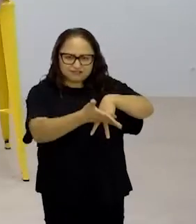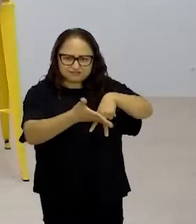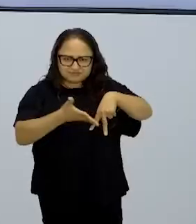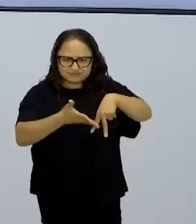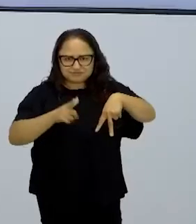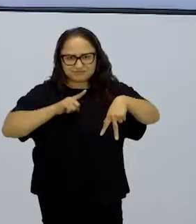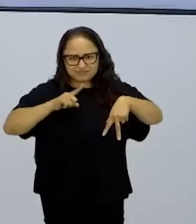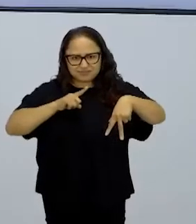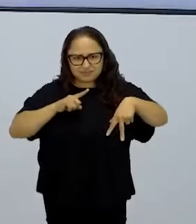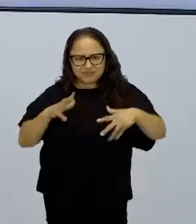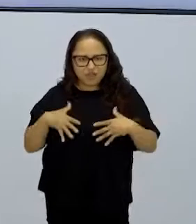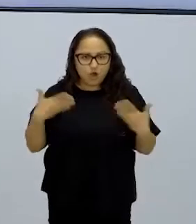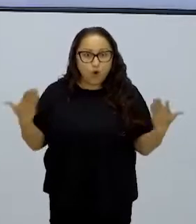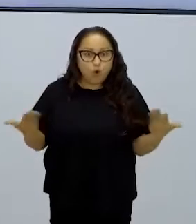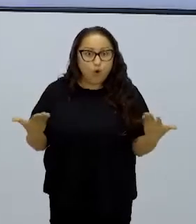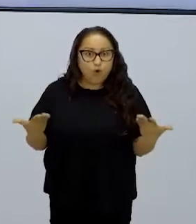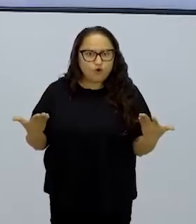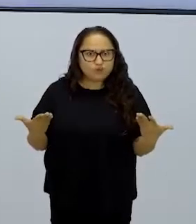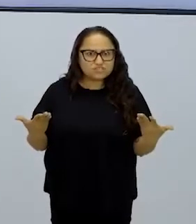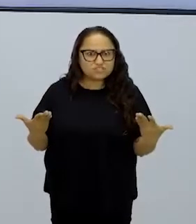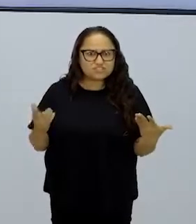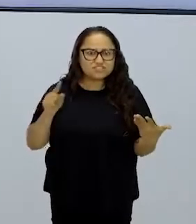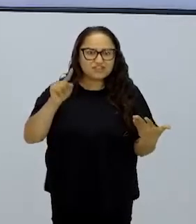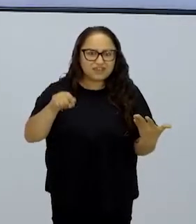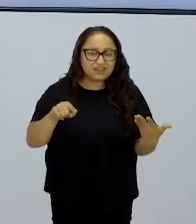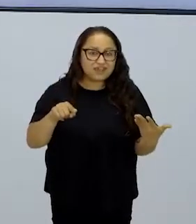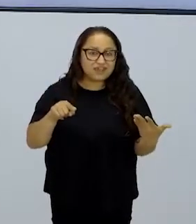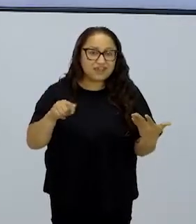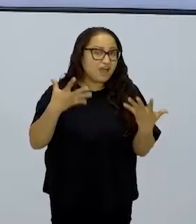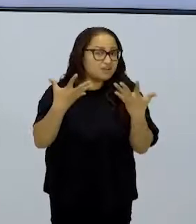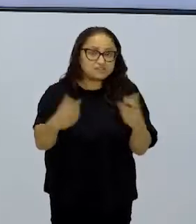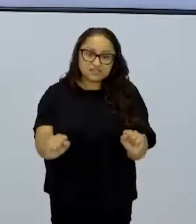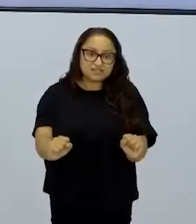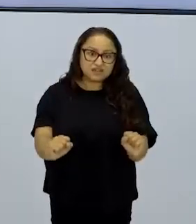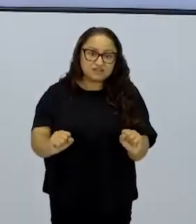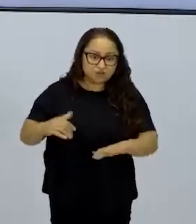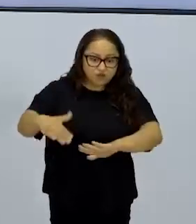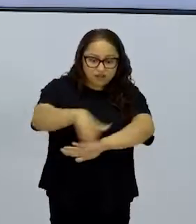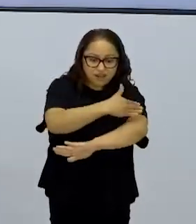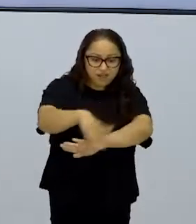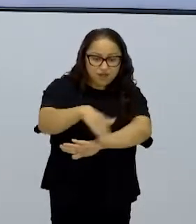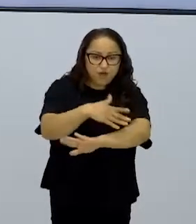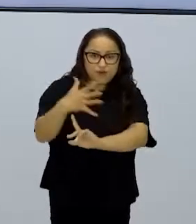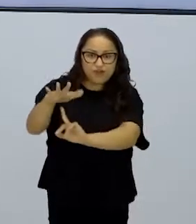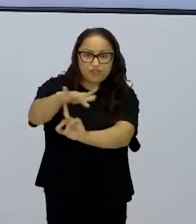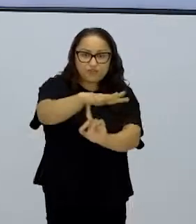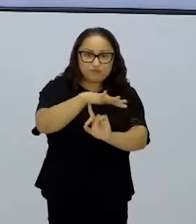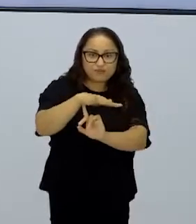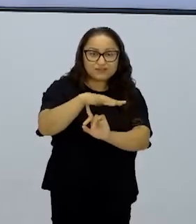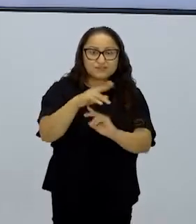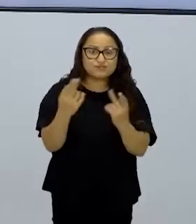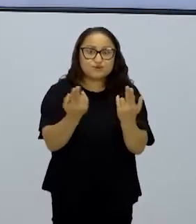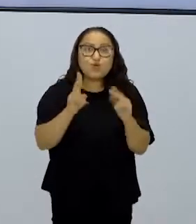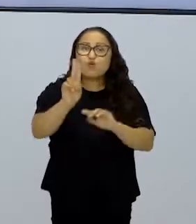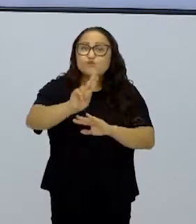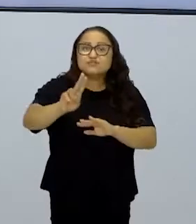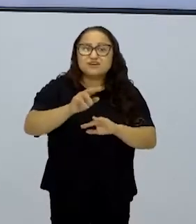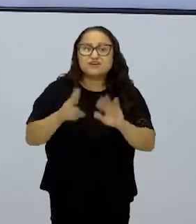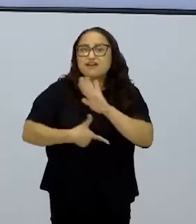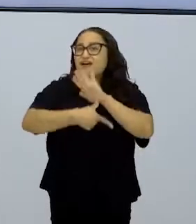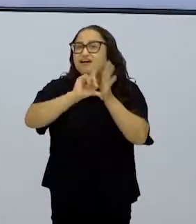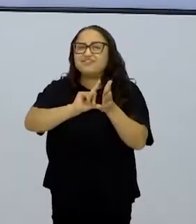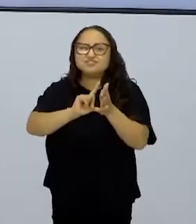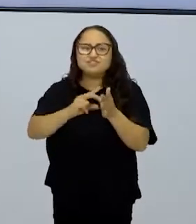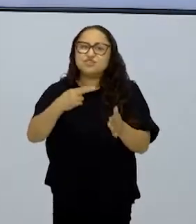coisas, hoje é algo que é socialmente aceitável você estar na rua, você ir num parque com os eugoróbedes. Antes, você não podia